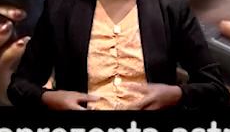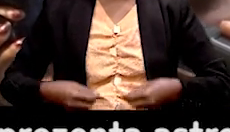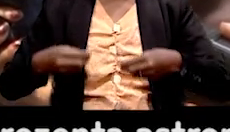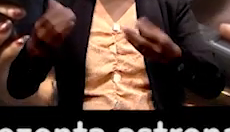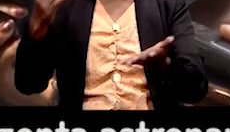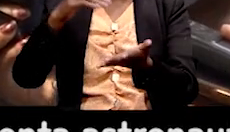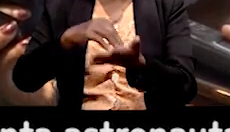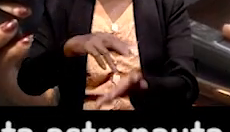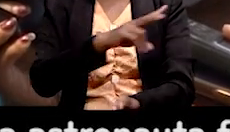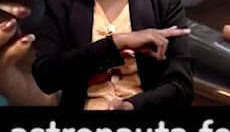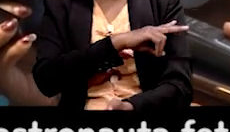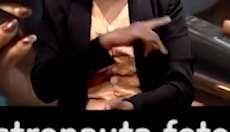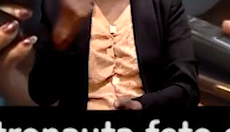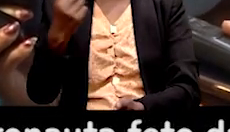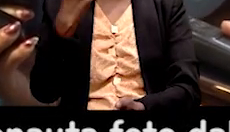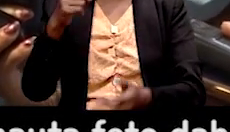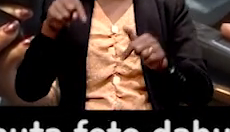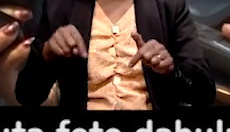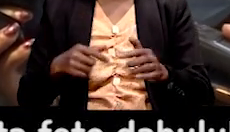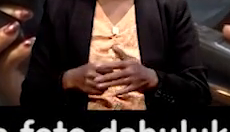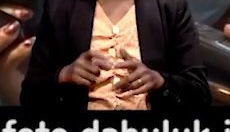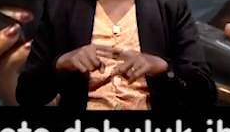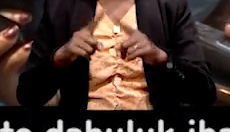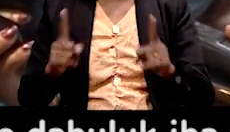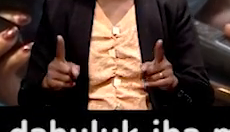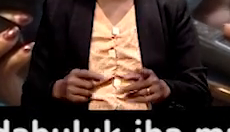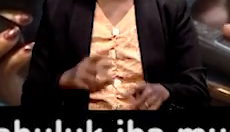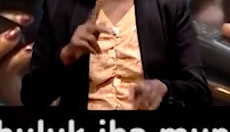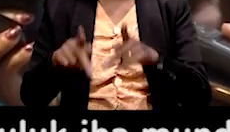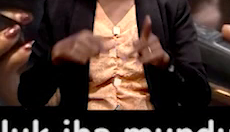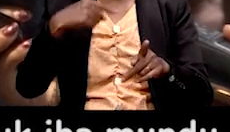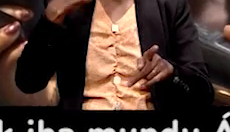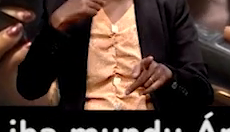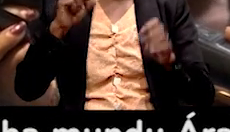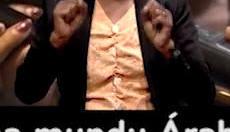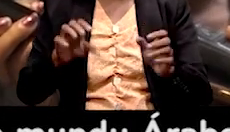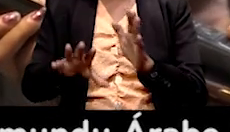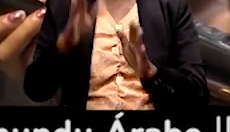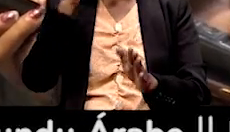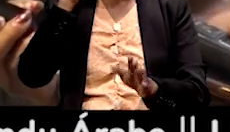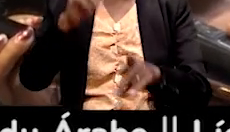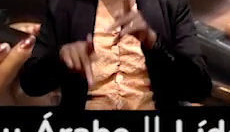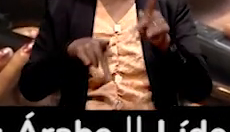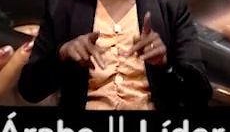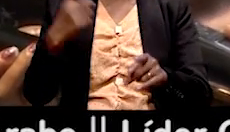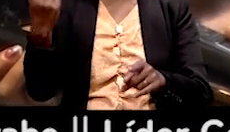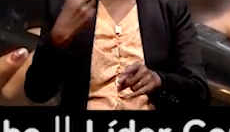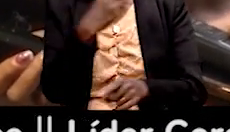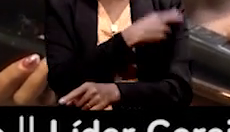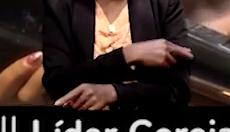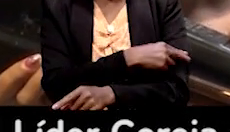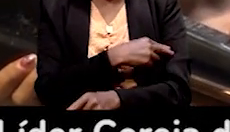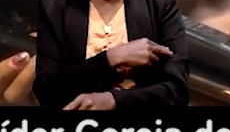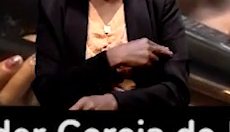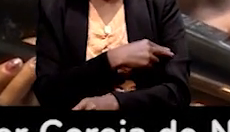vacina na fatin ba idane. Mai be idane so se makat bel identifika e masarne so Ospital Nasional Giro Valadares